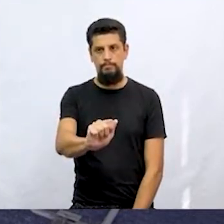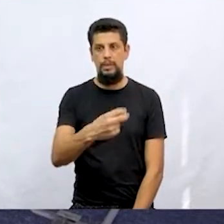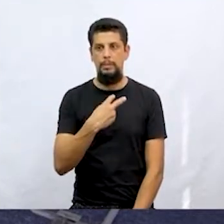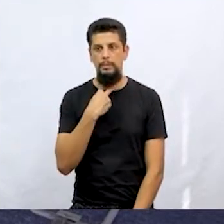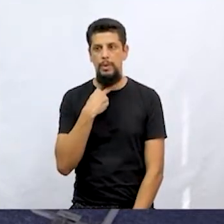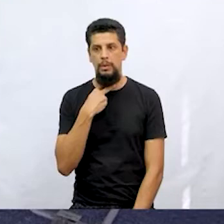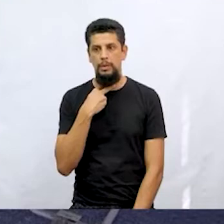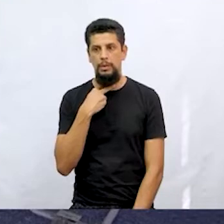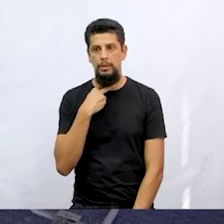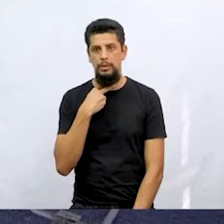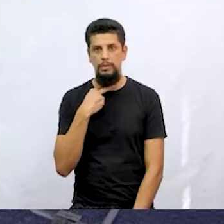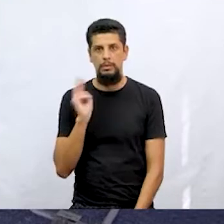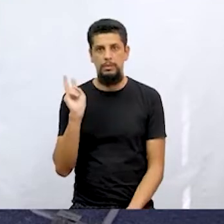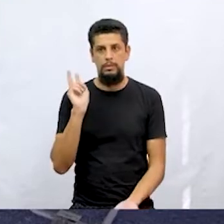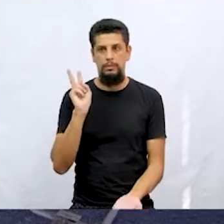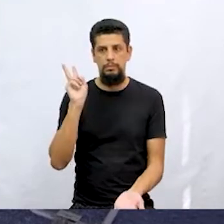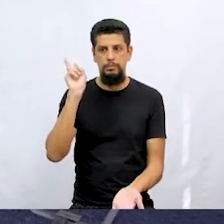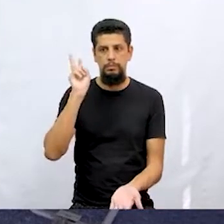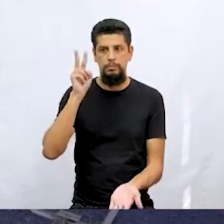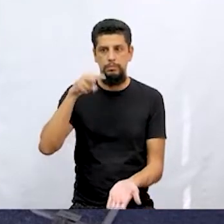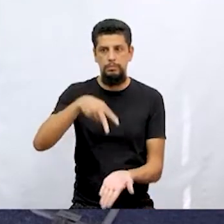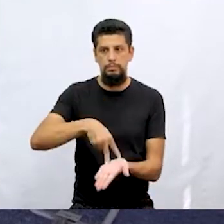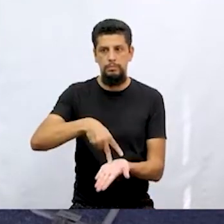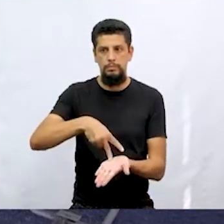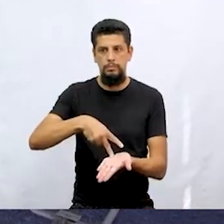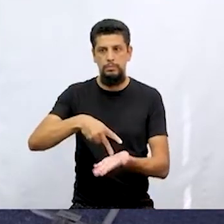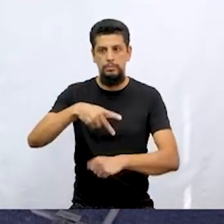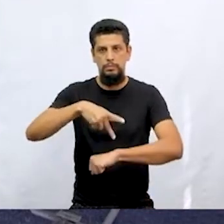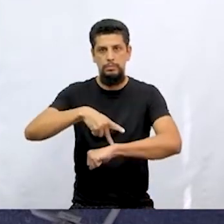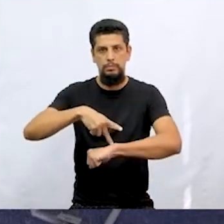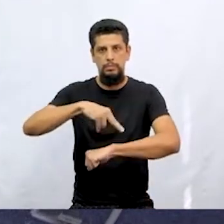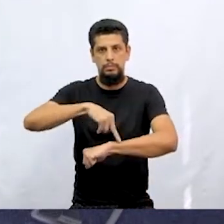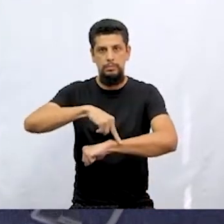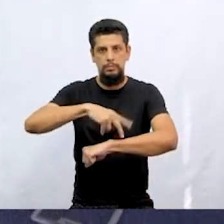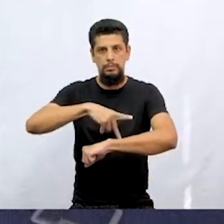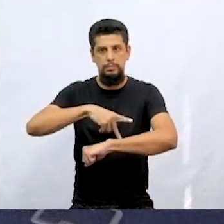A. Não posso pisar lá. Tem que pisar os dois aqui. Isso.